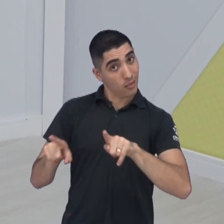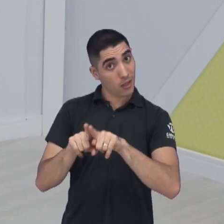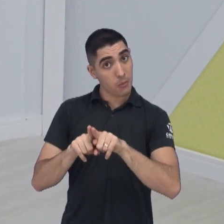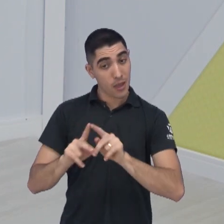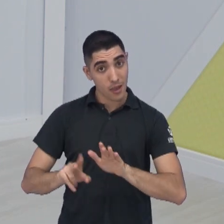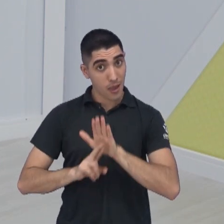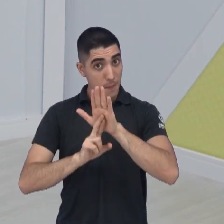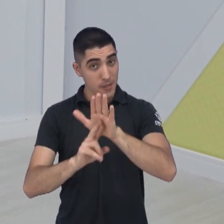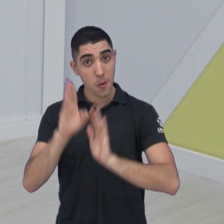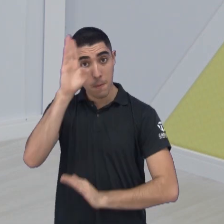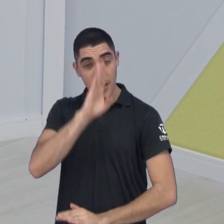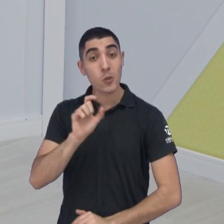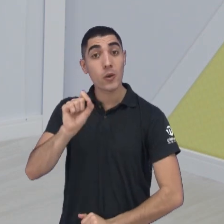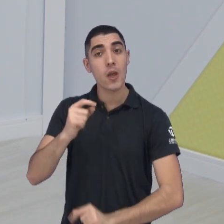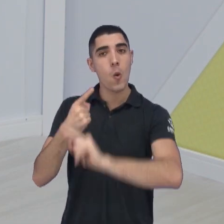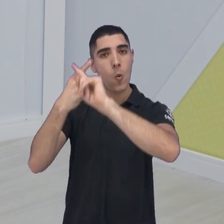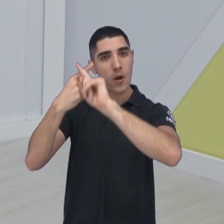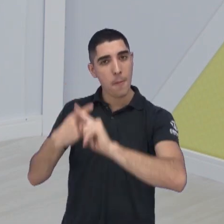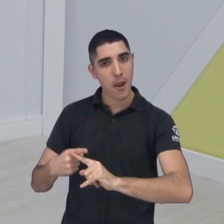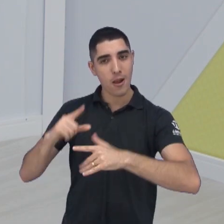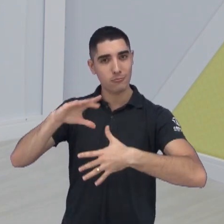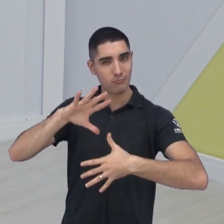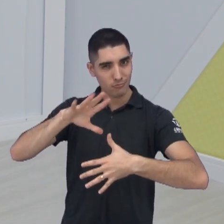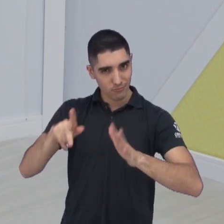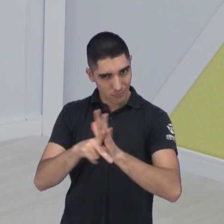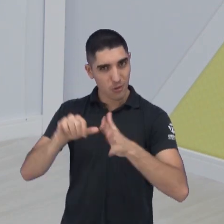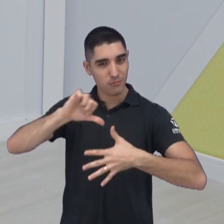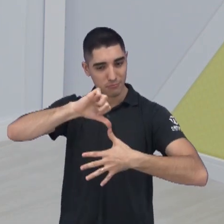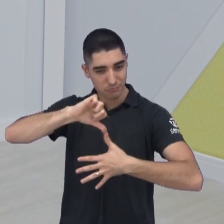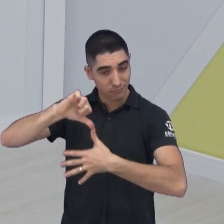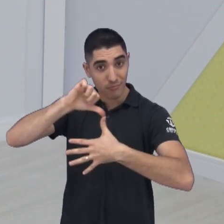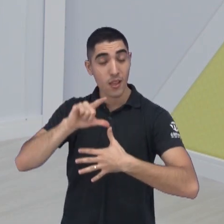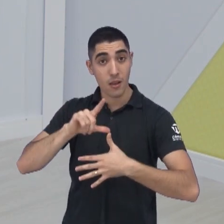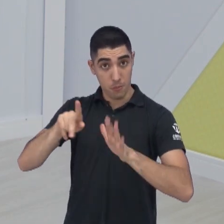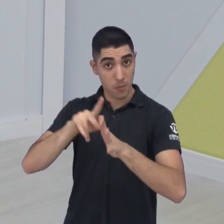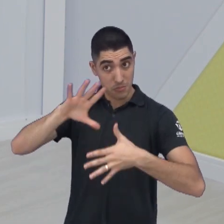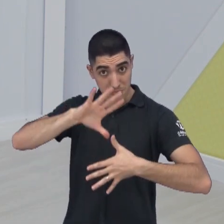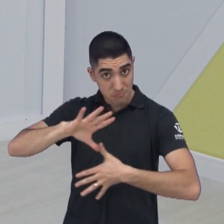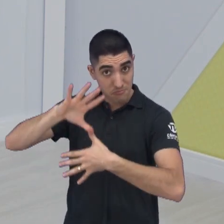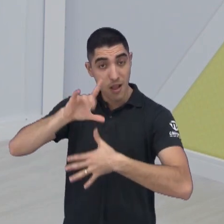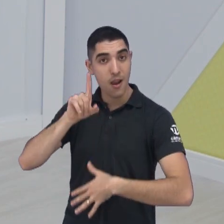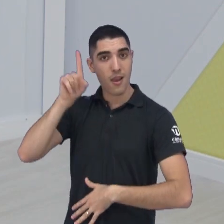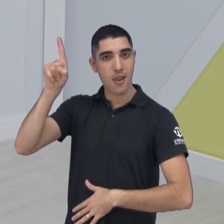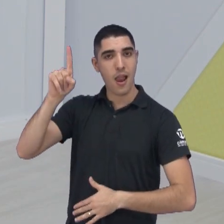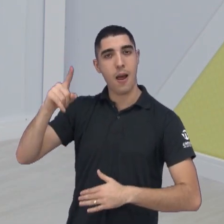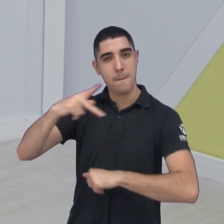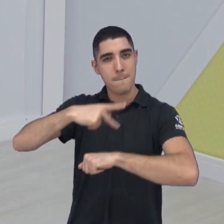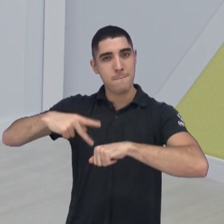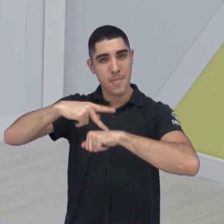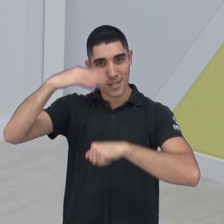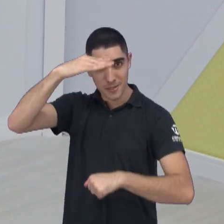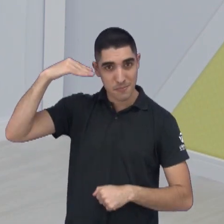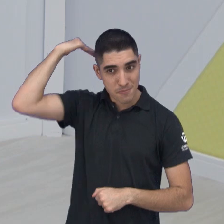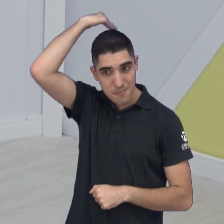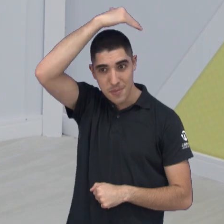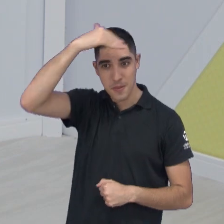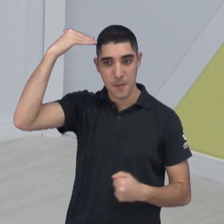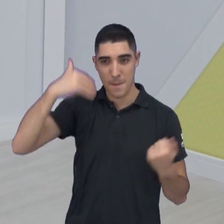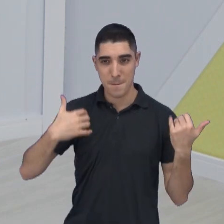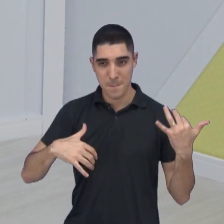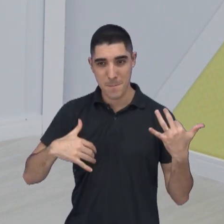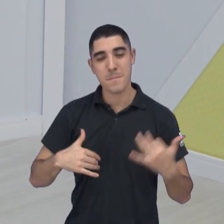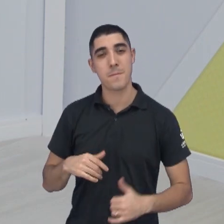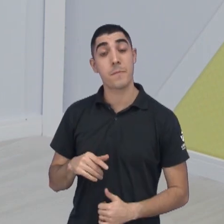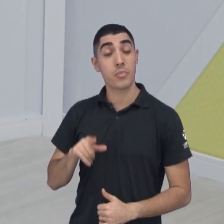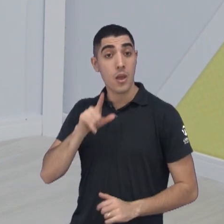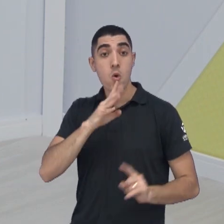no Pan-Americano do México no começo do mês que vem. E o nosso repórter, o Paulo Ricardo, foi conhecer o Gabriel